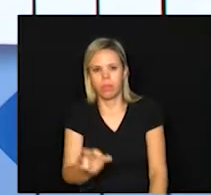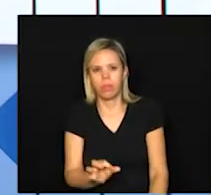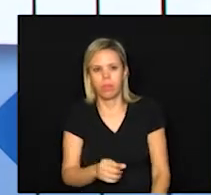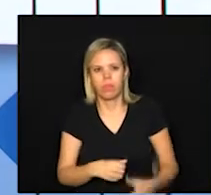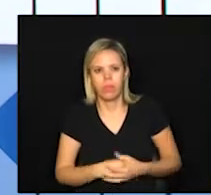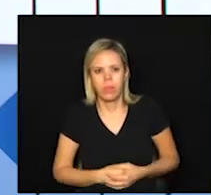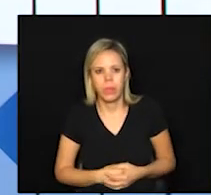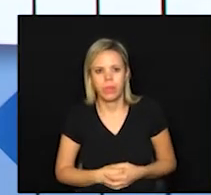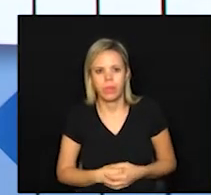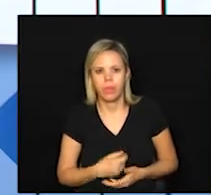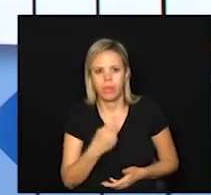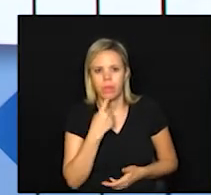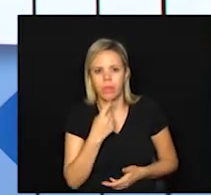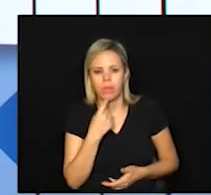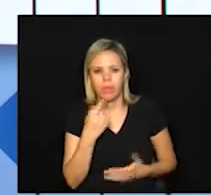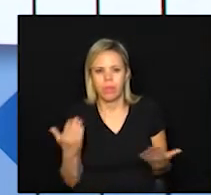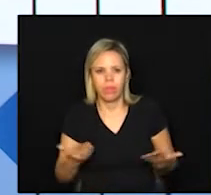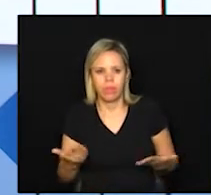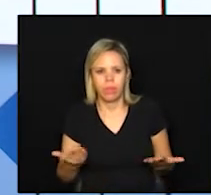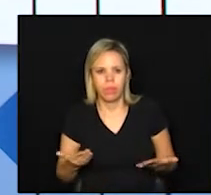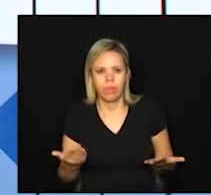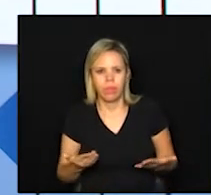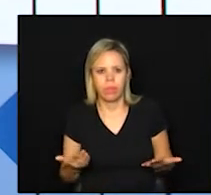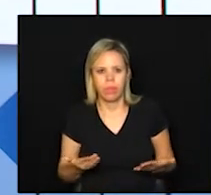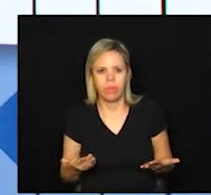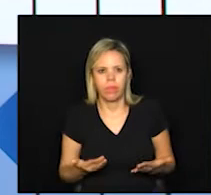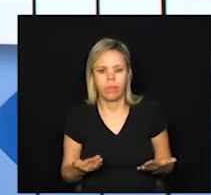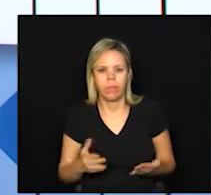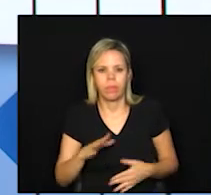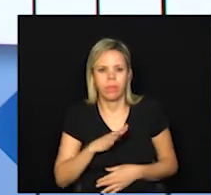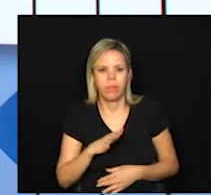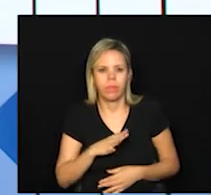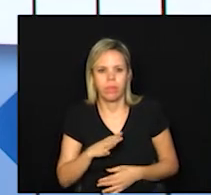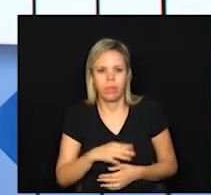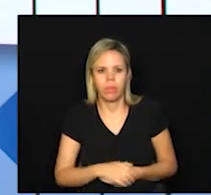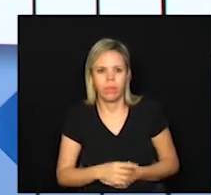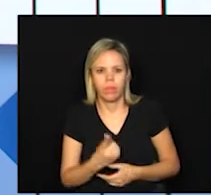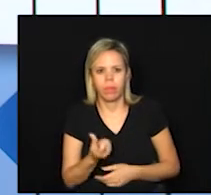36,6%. Em Campinas, agora especificamente na nossa cidade,